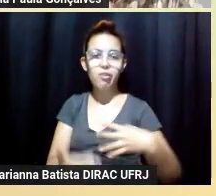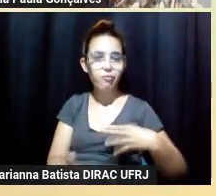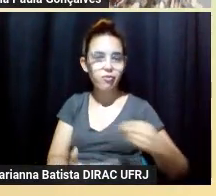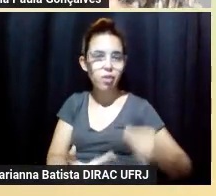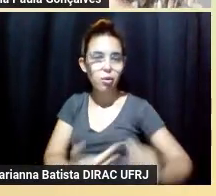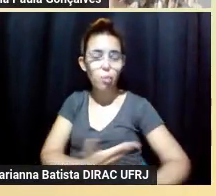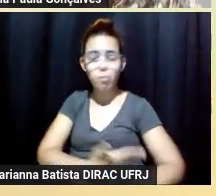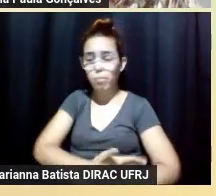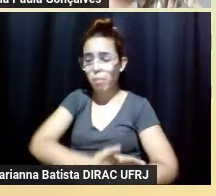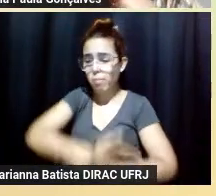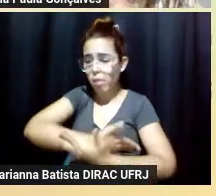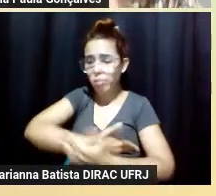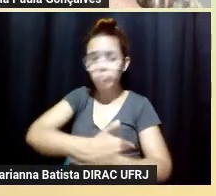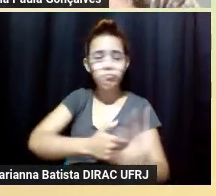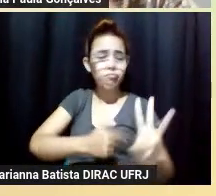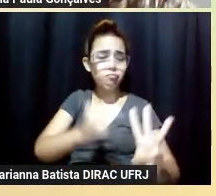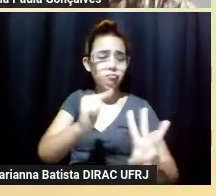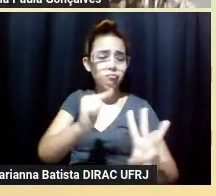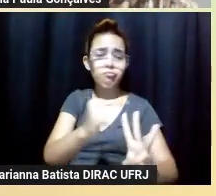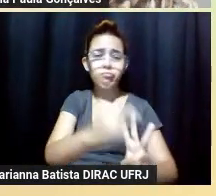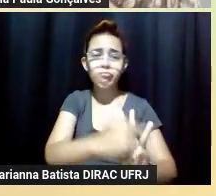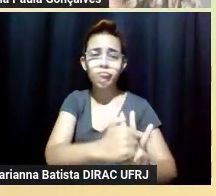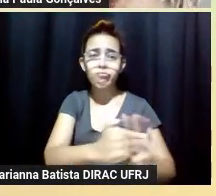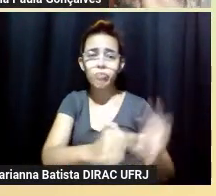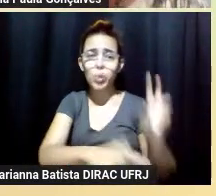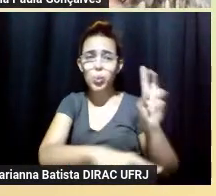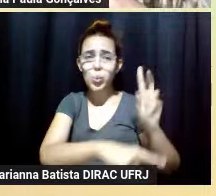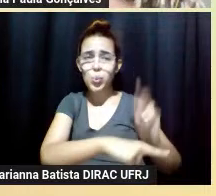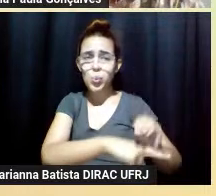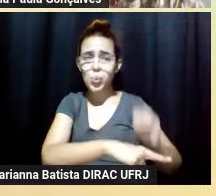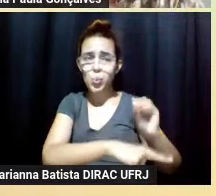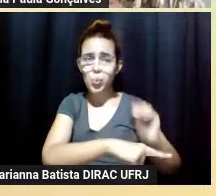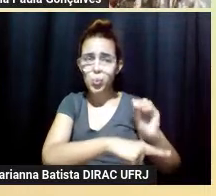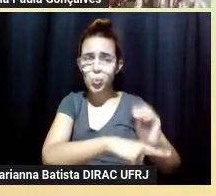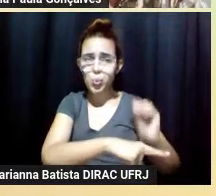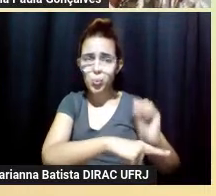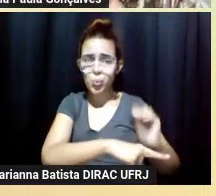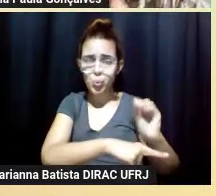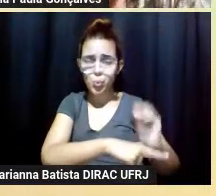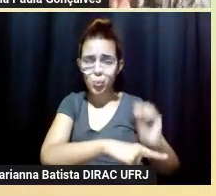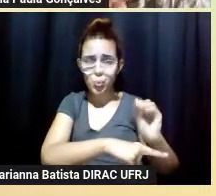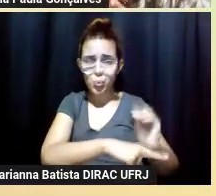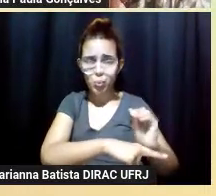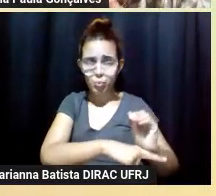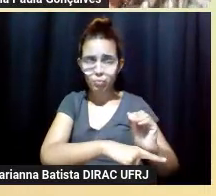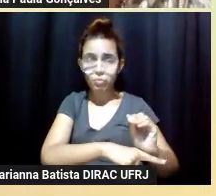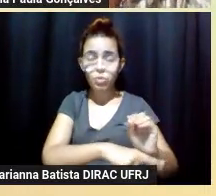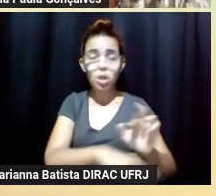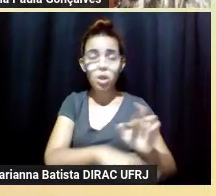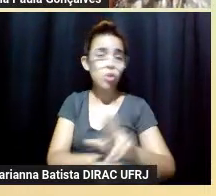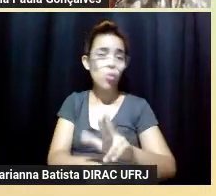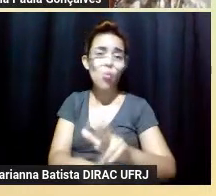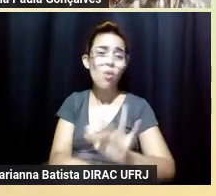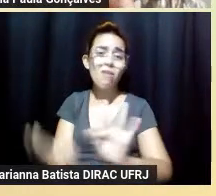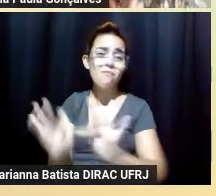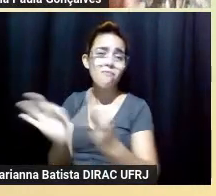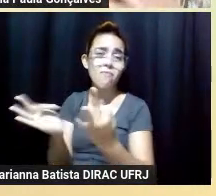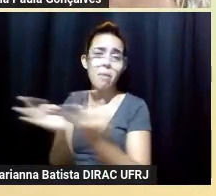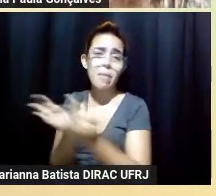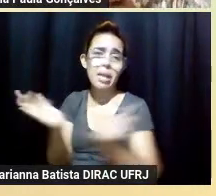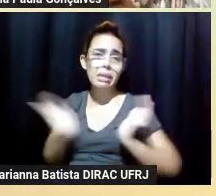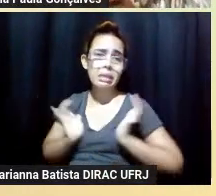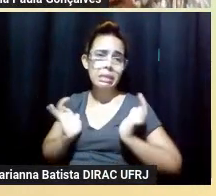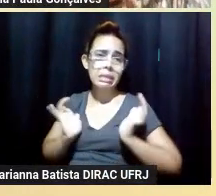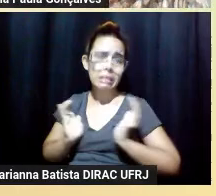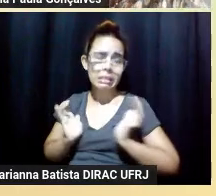de ser uma pessoa que era mãe e trabalhava fora, eu tinha uma família que não era uma família que tinha grana. Então, muitas vezes, o suporte